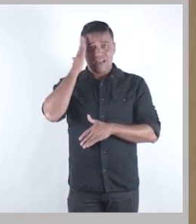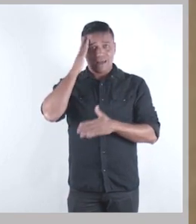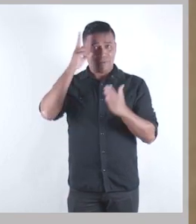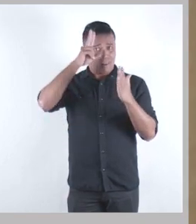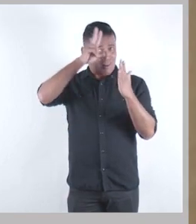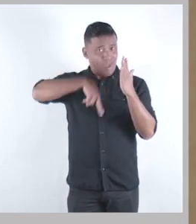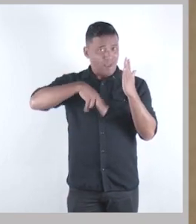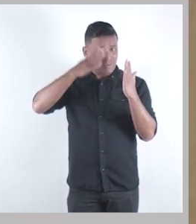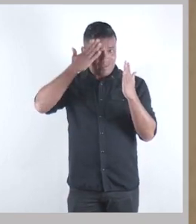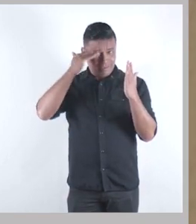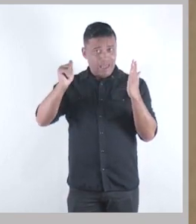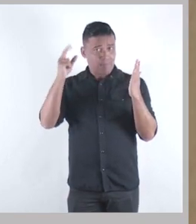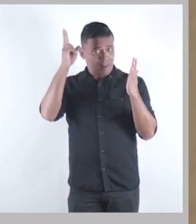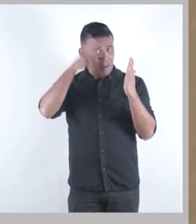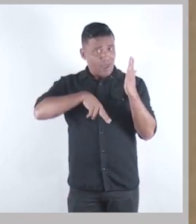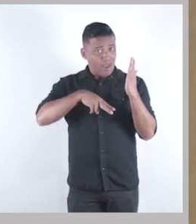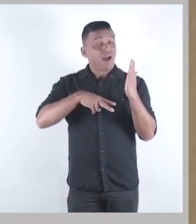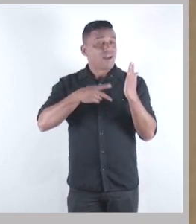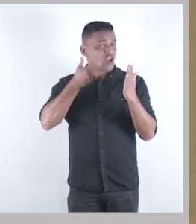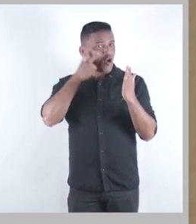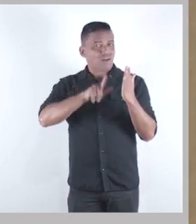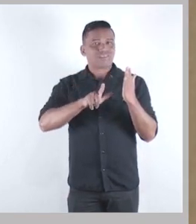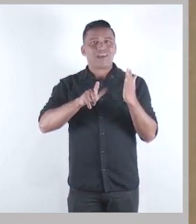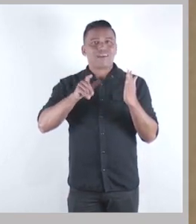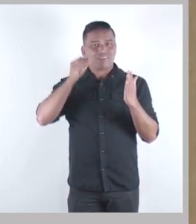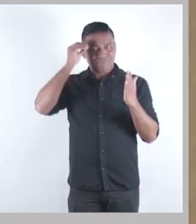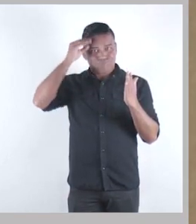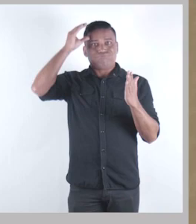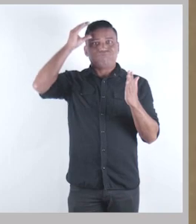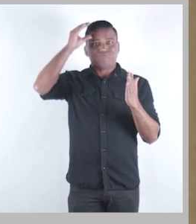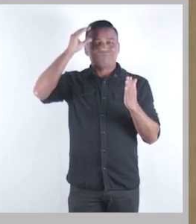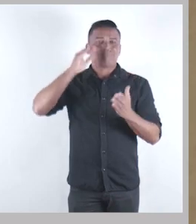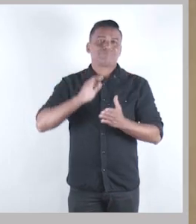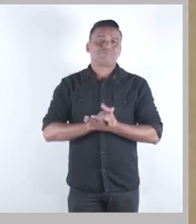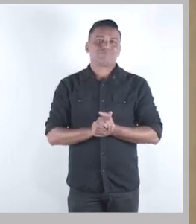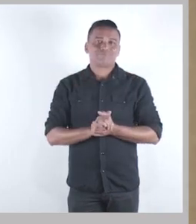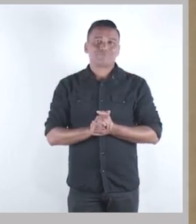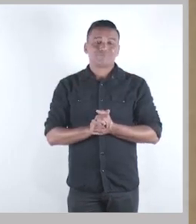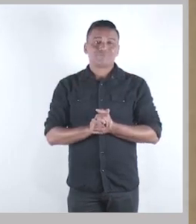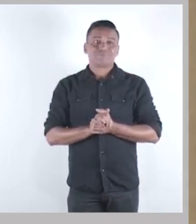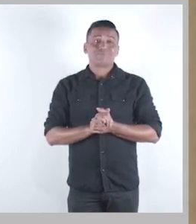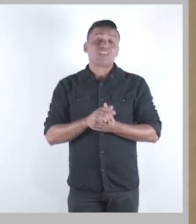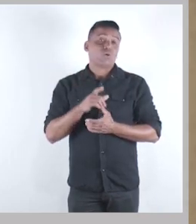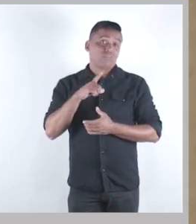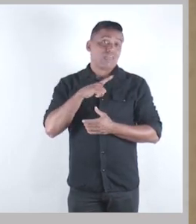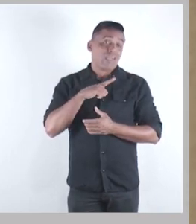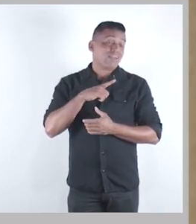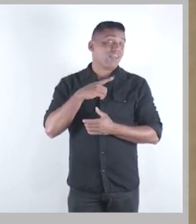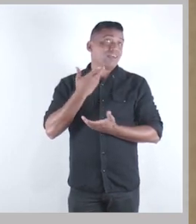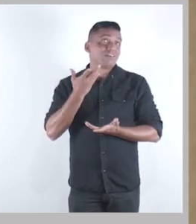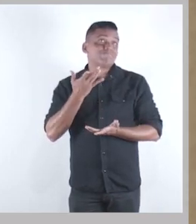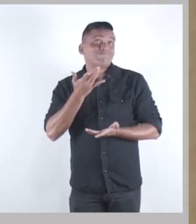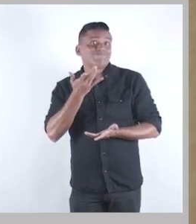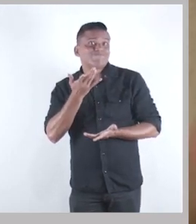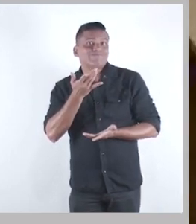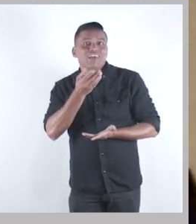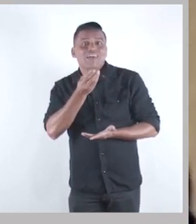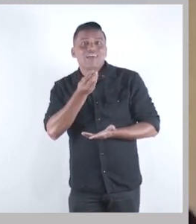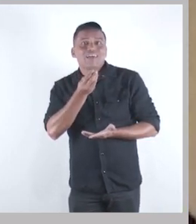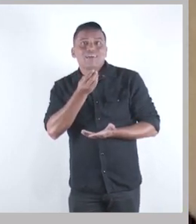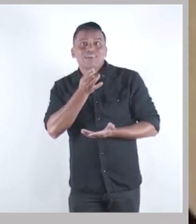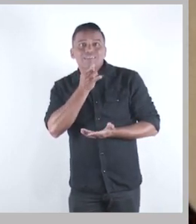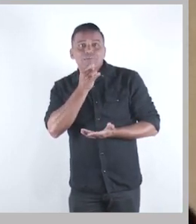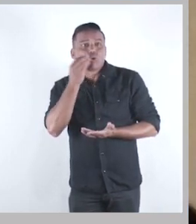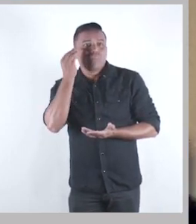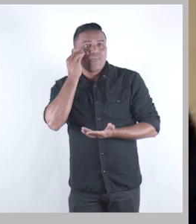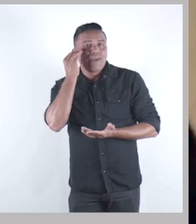dá um passo em frente com esse conhecimento. Ora, a bibliográfica o que faz nessa perspectiva? Tenta, com